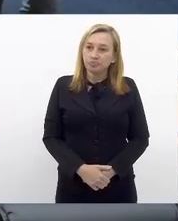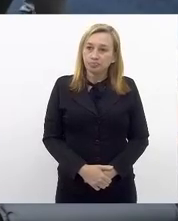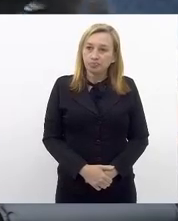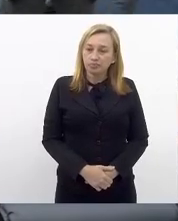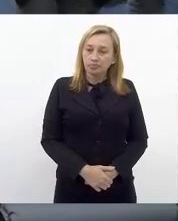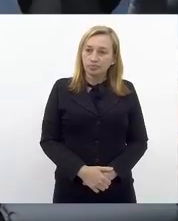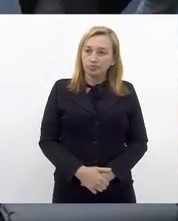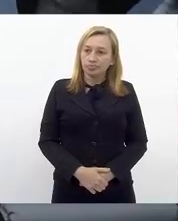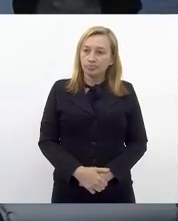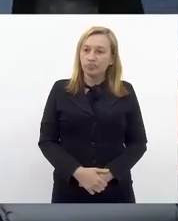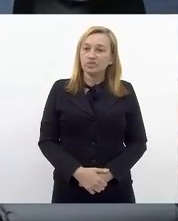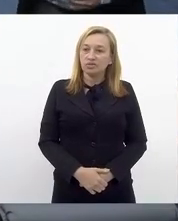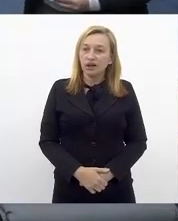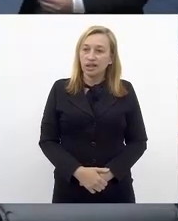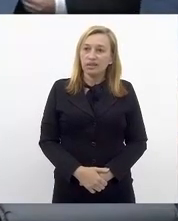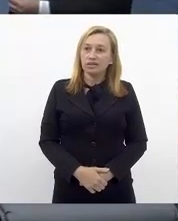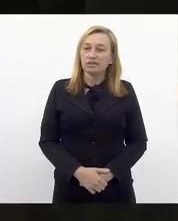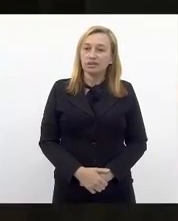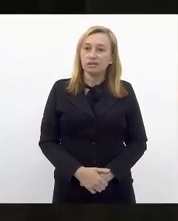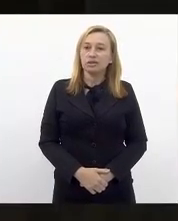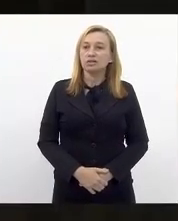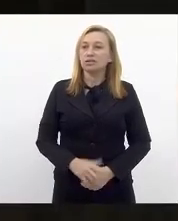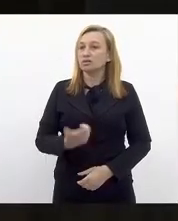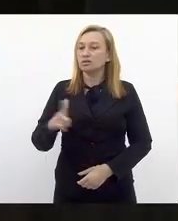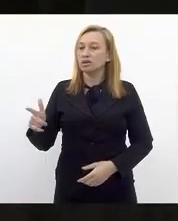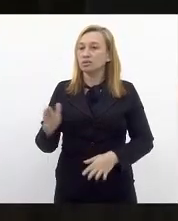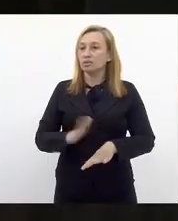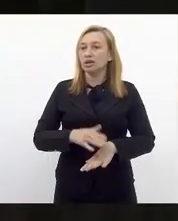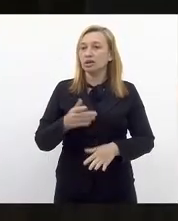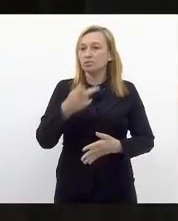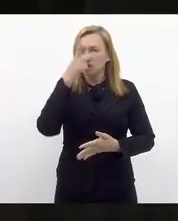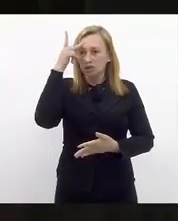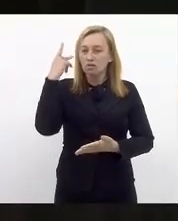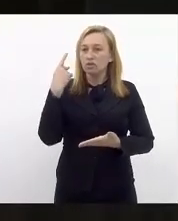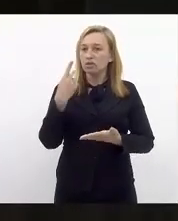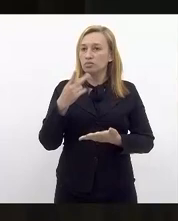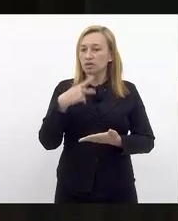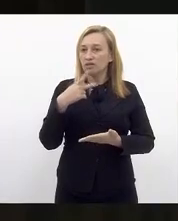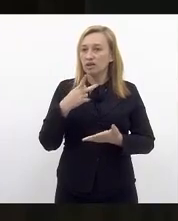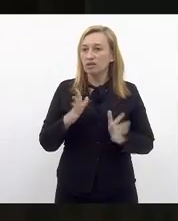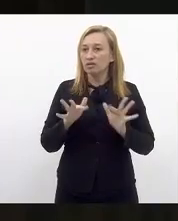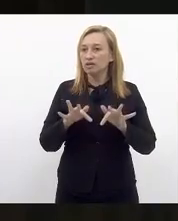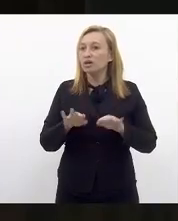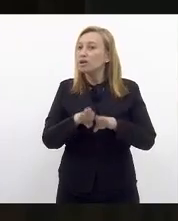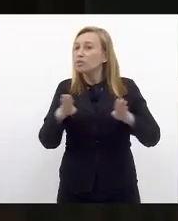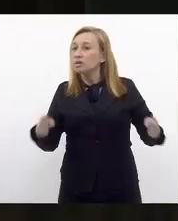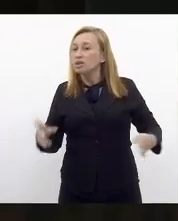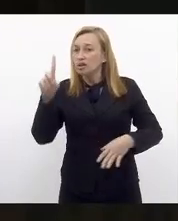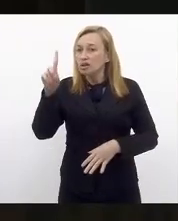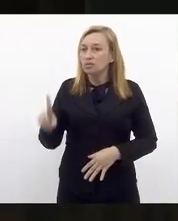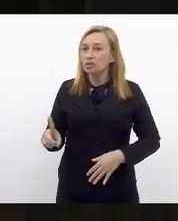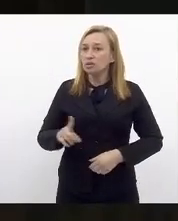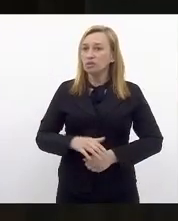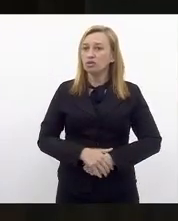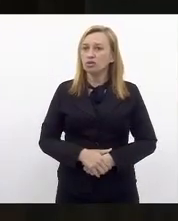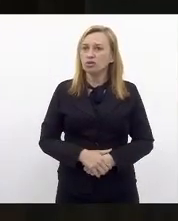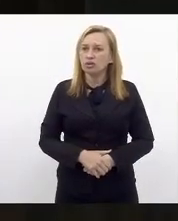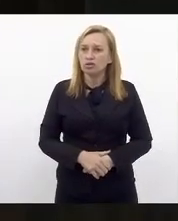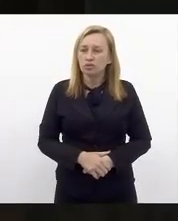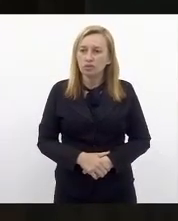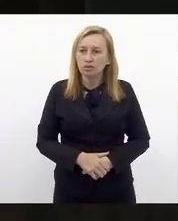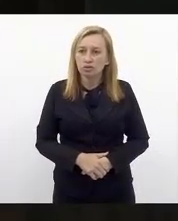é bem não havendo mais inscritos e fechando se algum membro da minha escuta Previdência